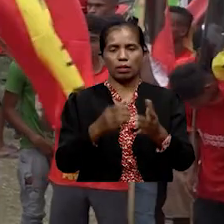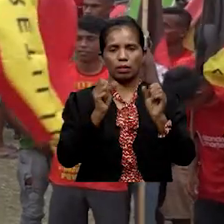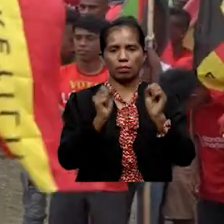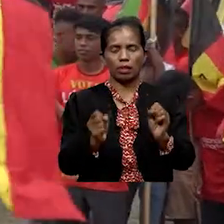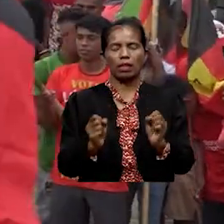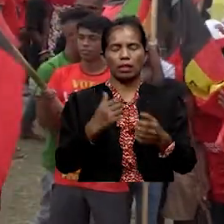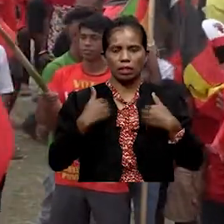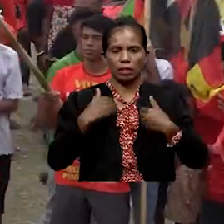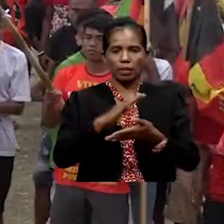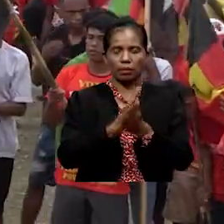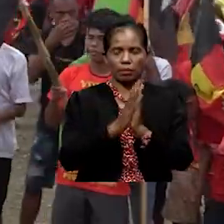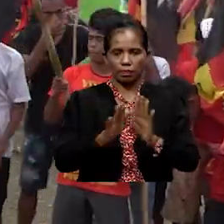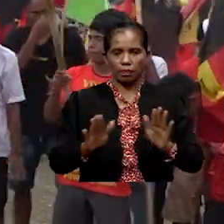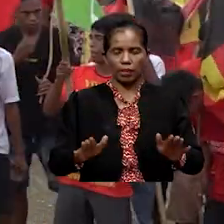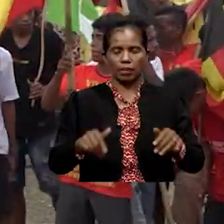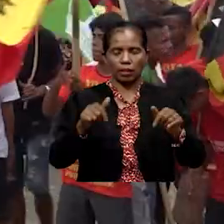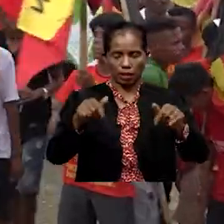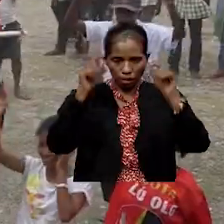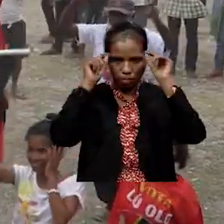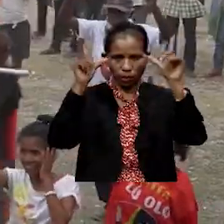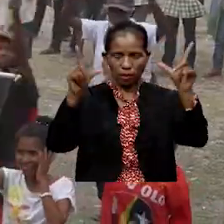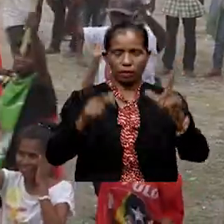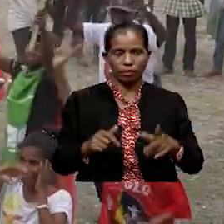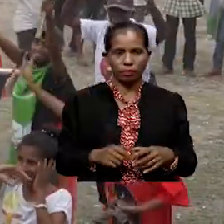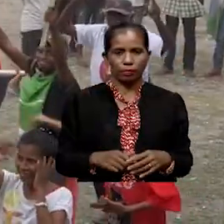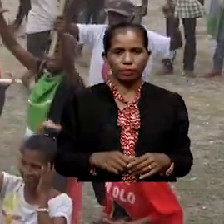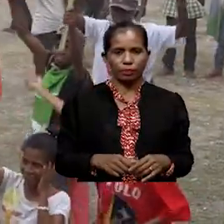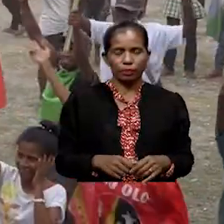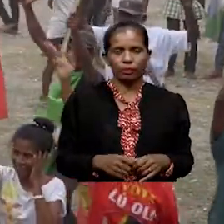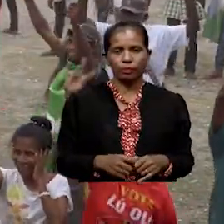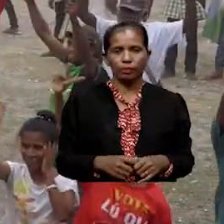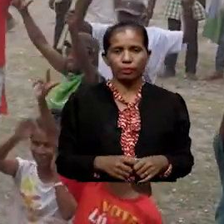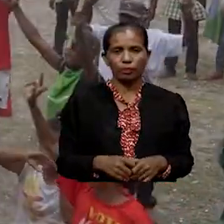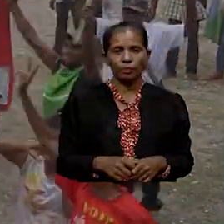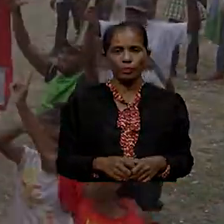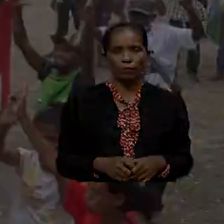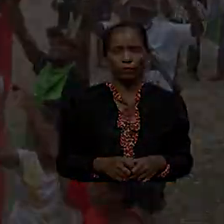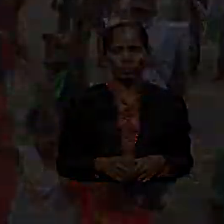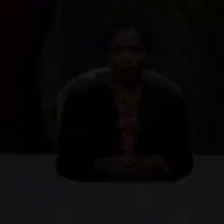paz no estabilidade e a Timor-Leste. Abra Amaral, aniseto leite, Ziemen.